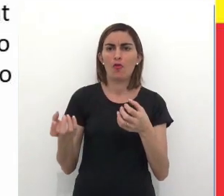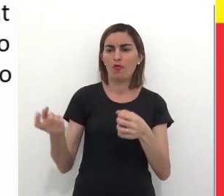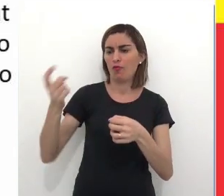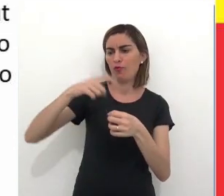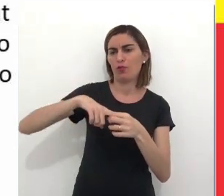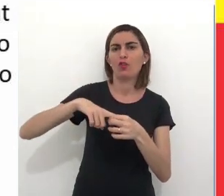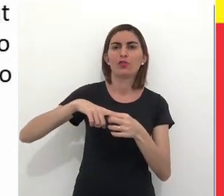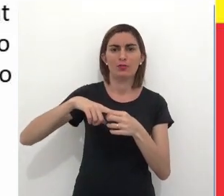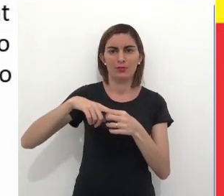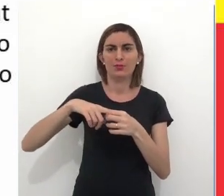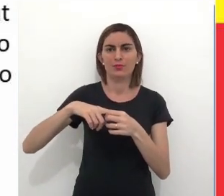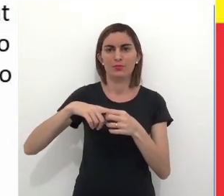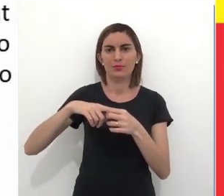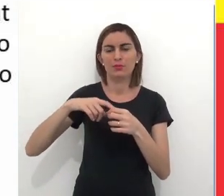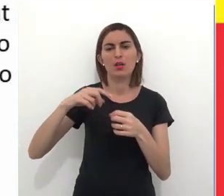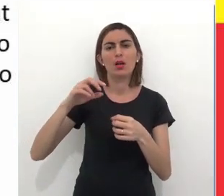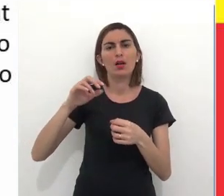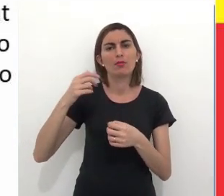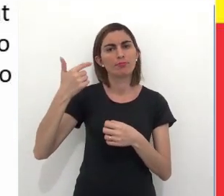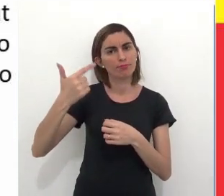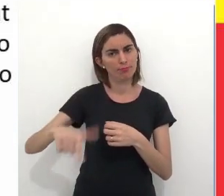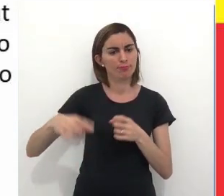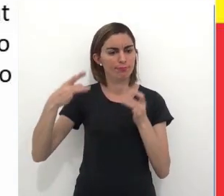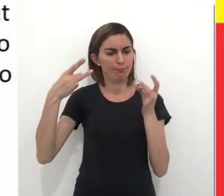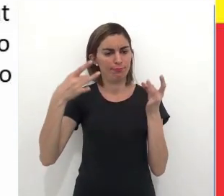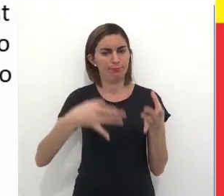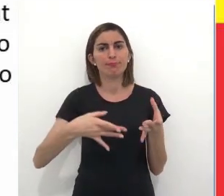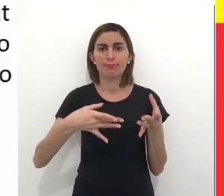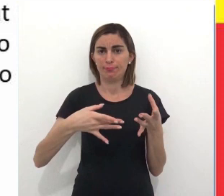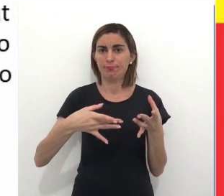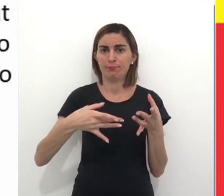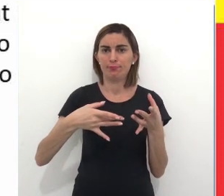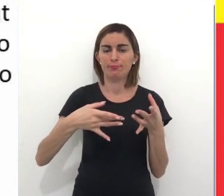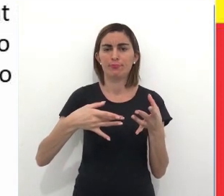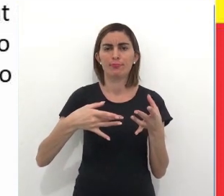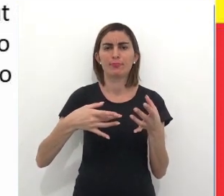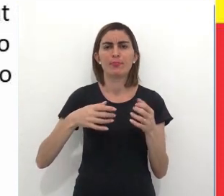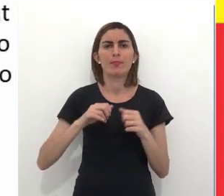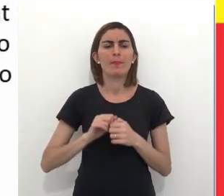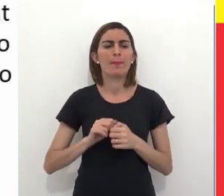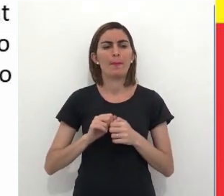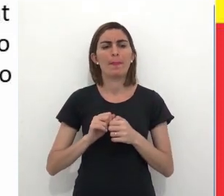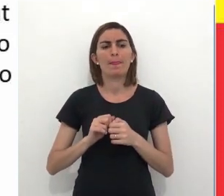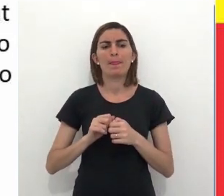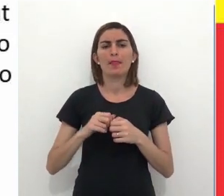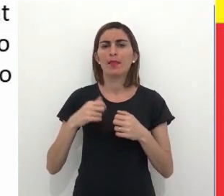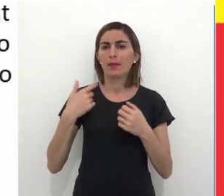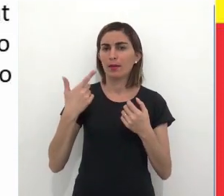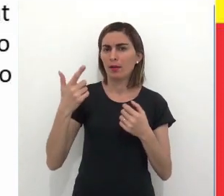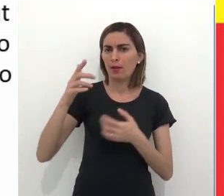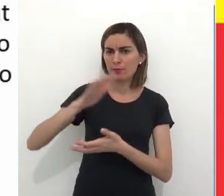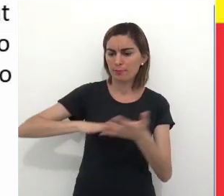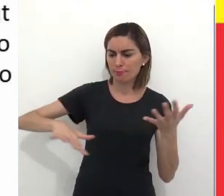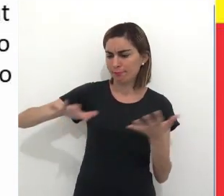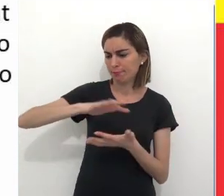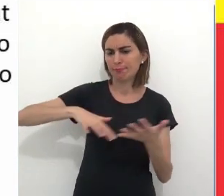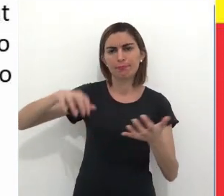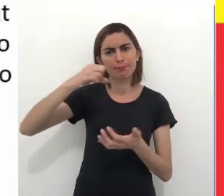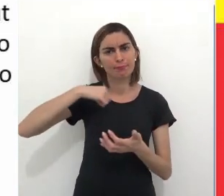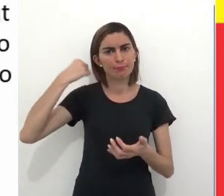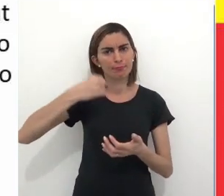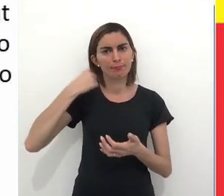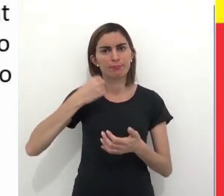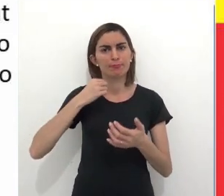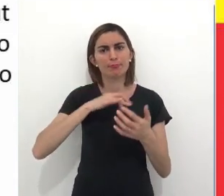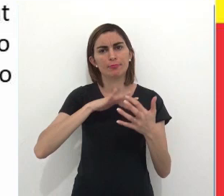imperador Dom Pedro I, que após abdicar rumou para a Europa, os